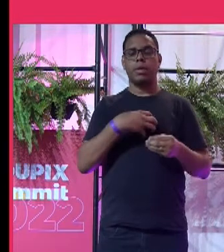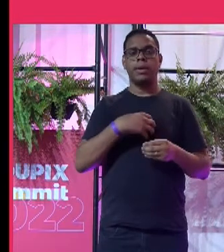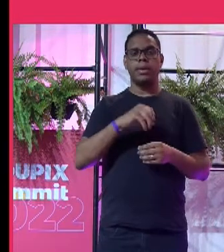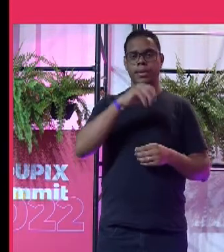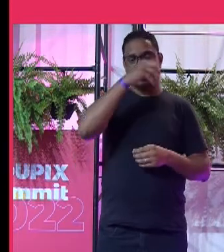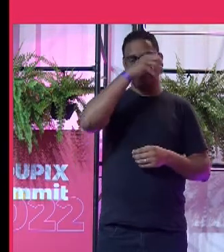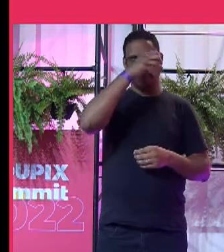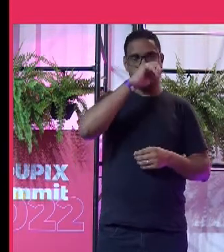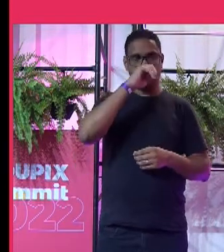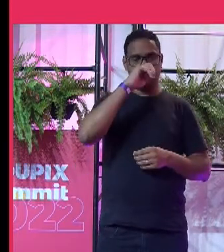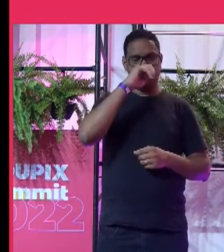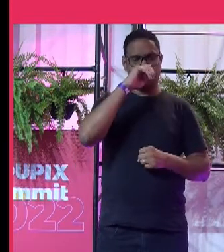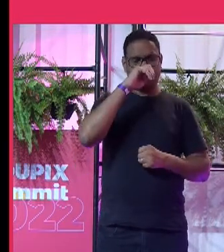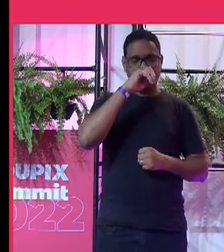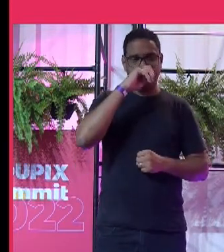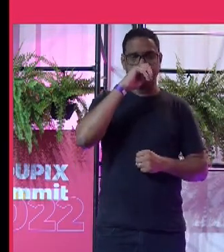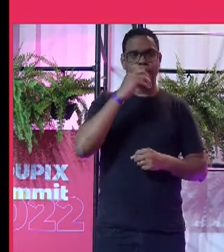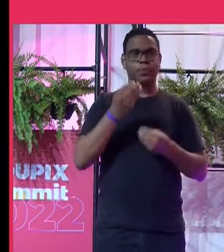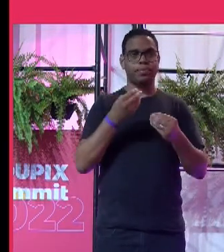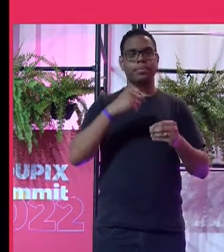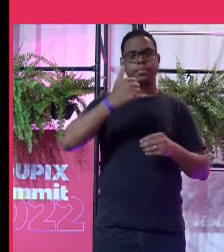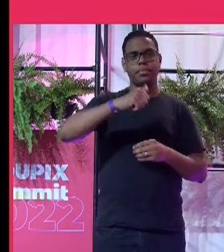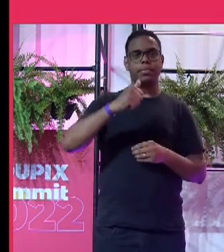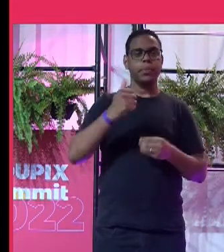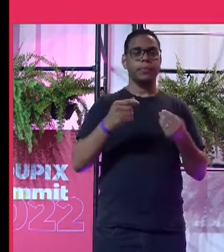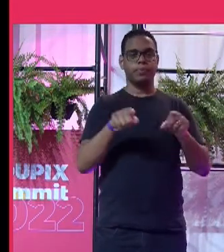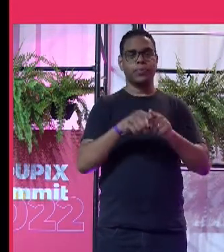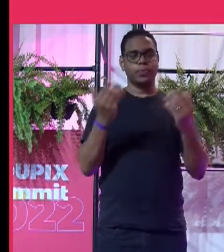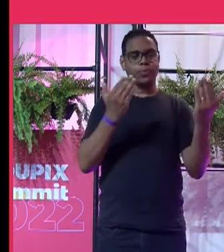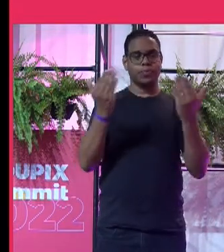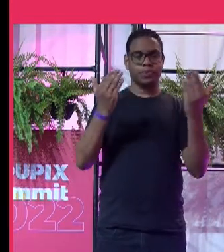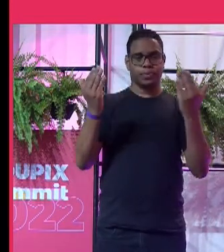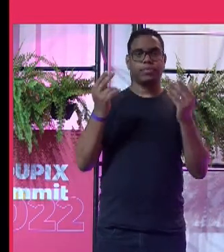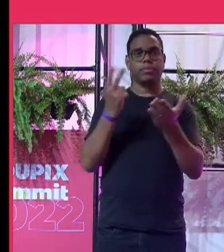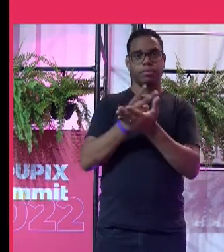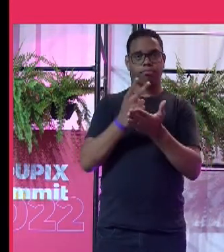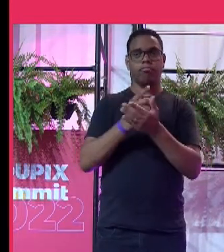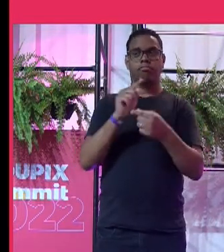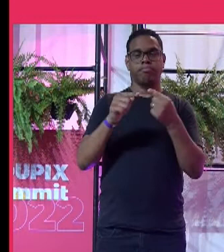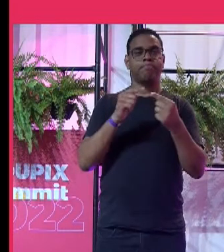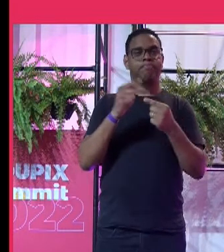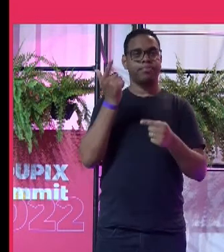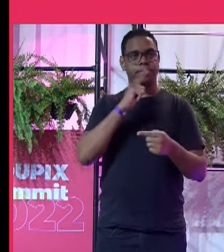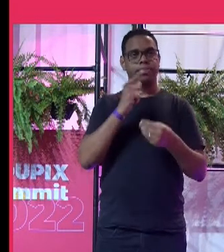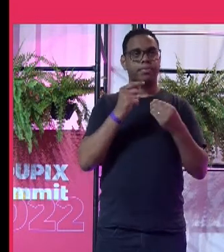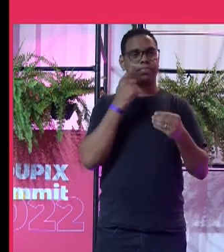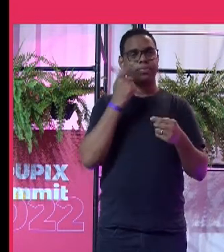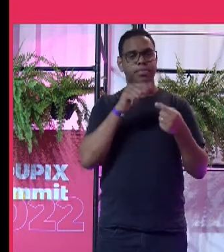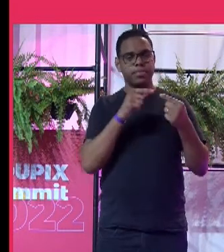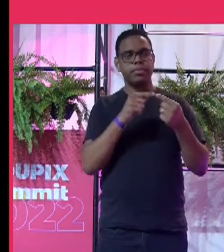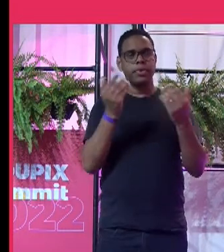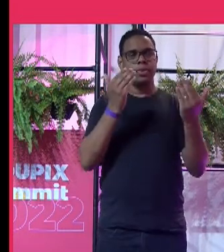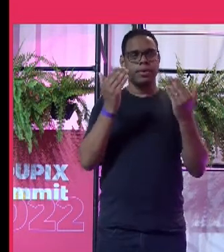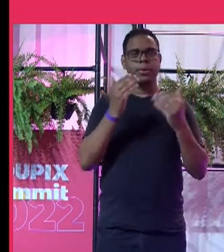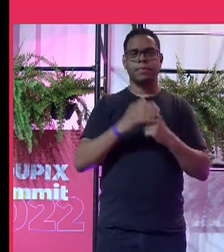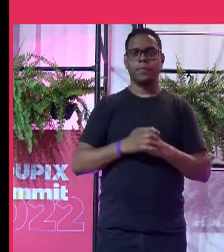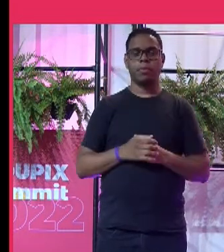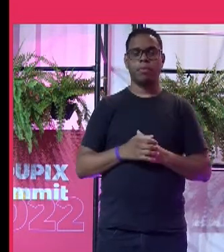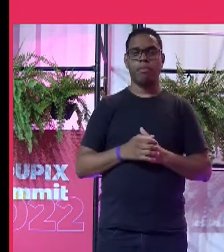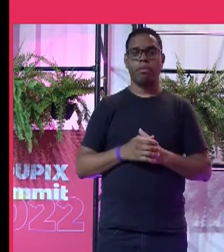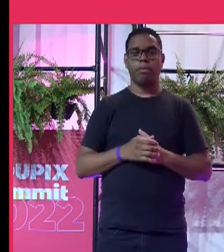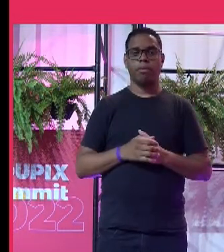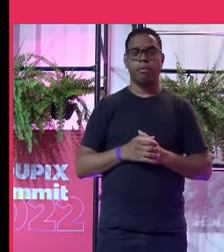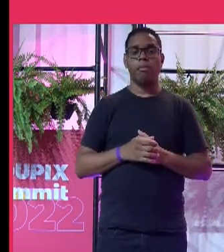desempenho desse, fazer avaliação e comparar um com o outro, sempre para tentar chegar um pouquinho mais perto do que o público quer ver. E